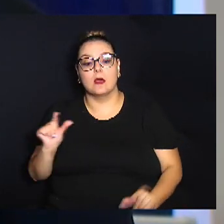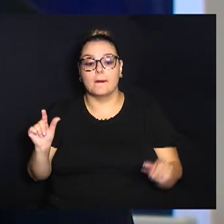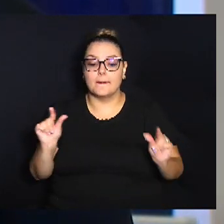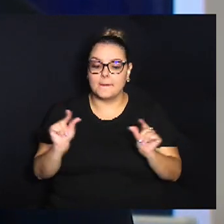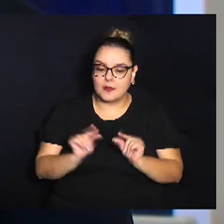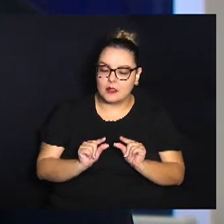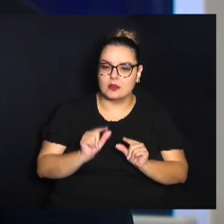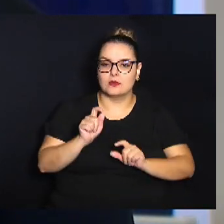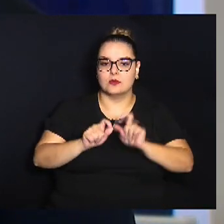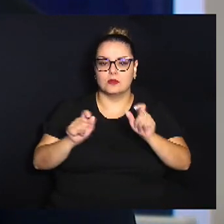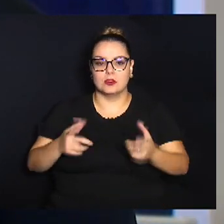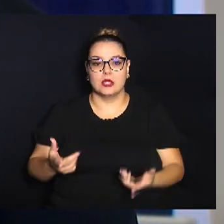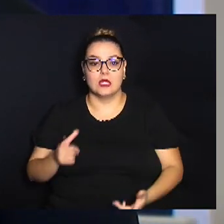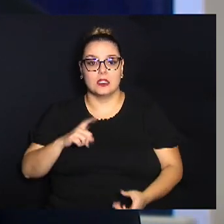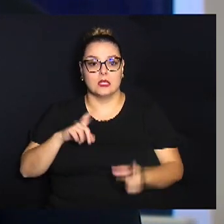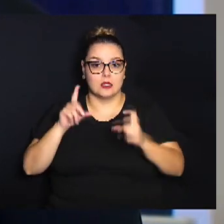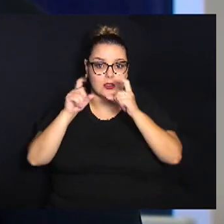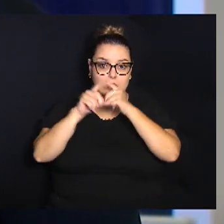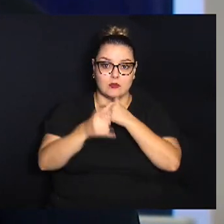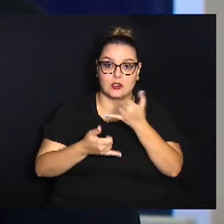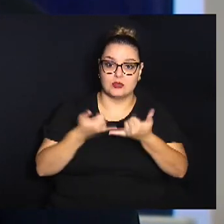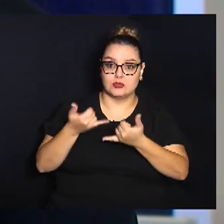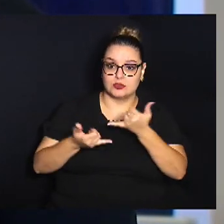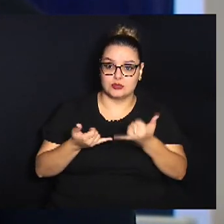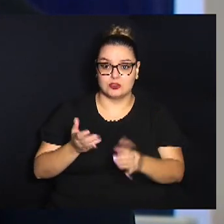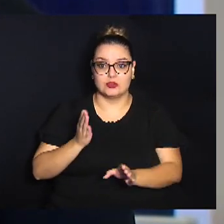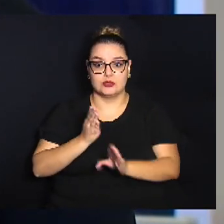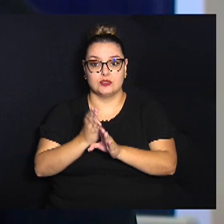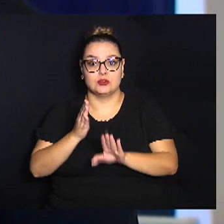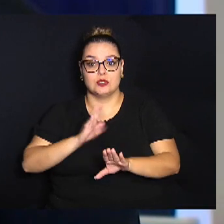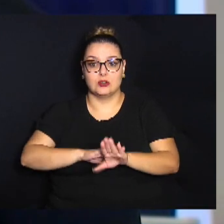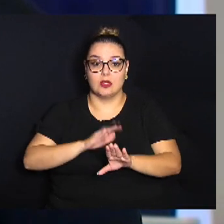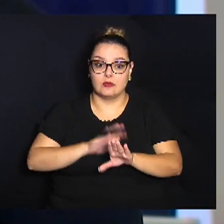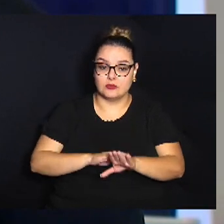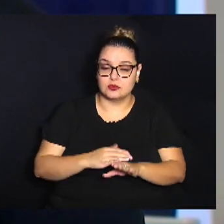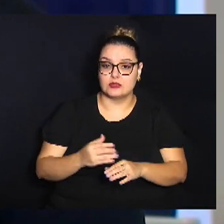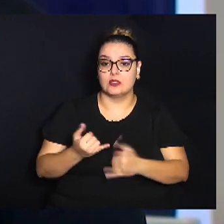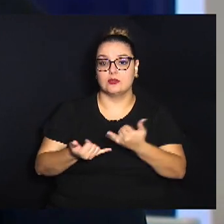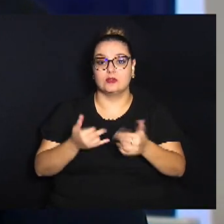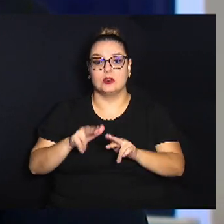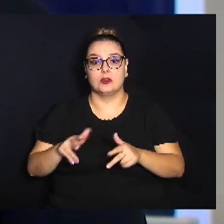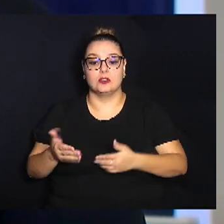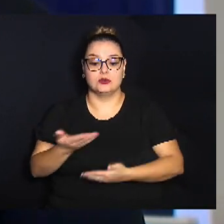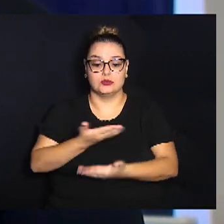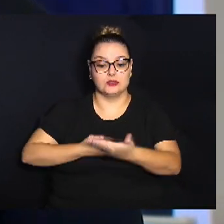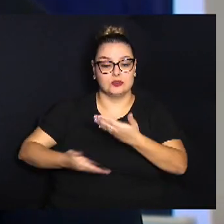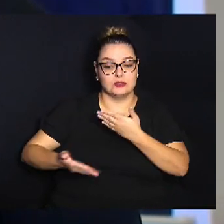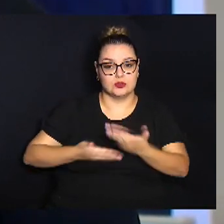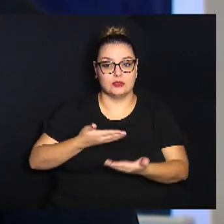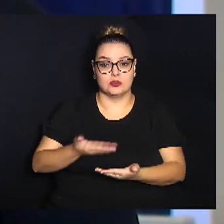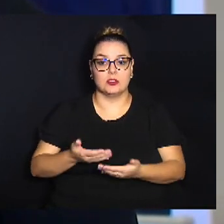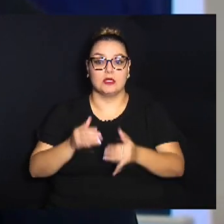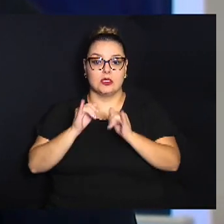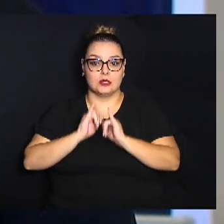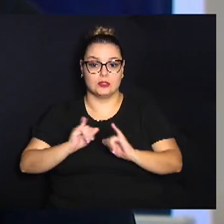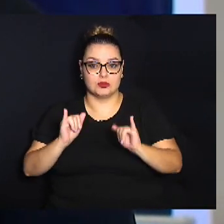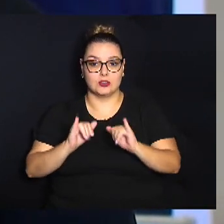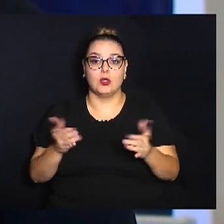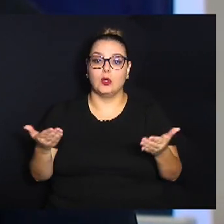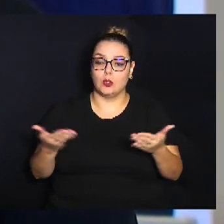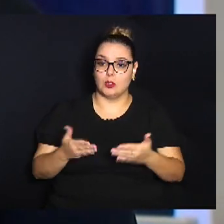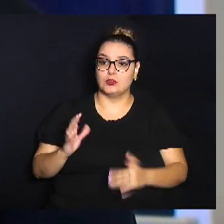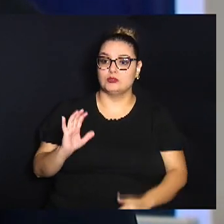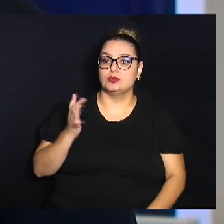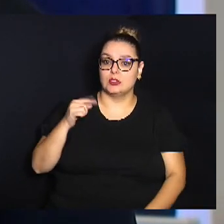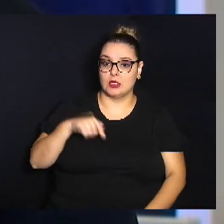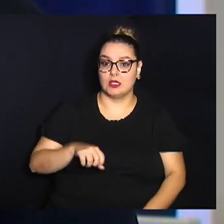pessoas, ela tem uma dificuldade de brincar, de identificar a função do brinquedo, de se socializar. Então, a campanha hoje que vai acontecer